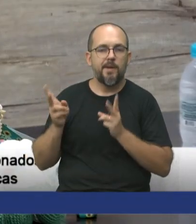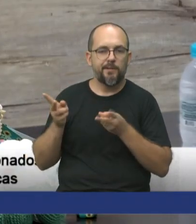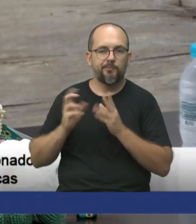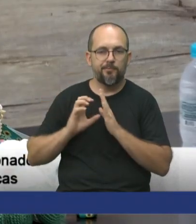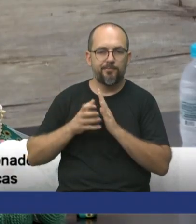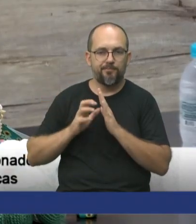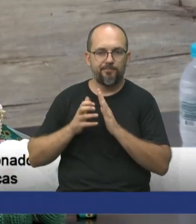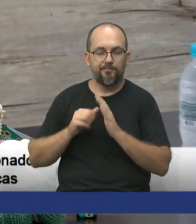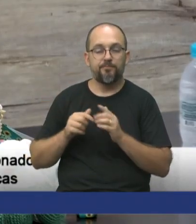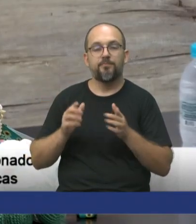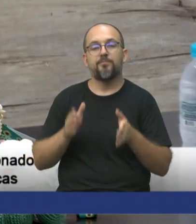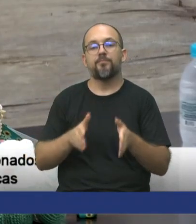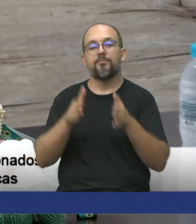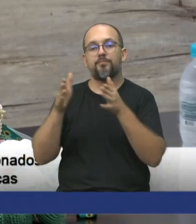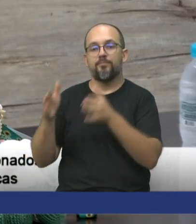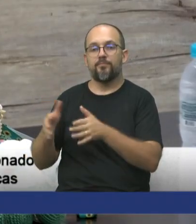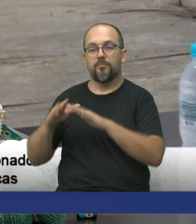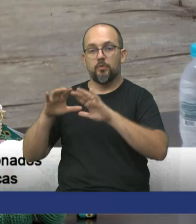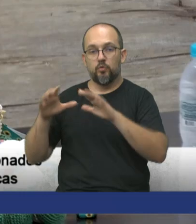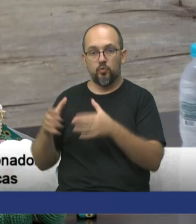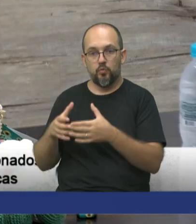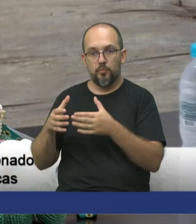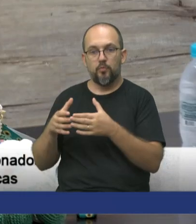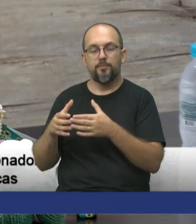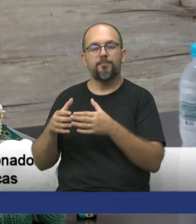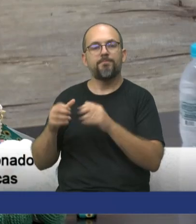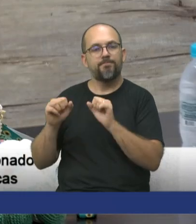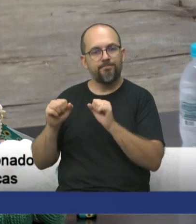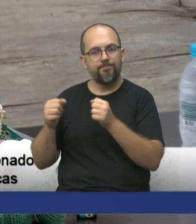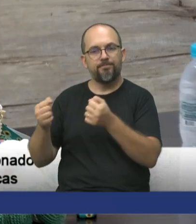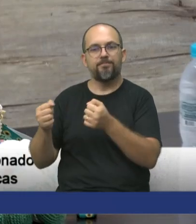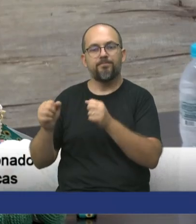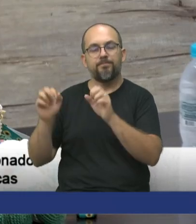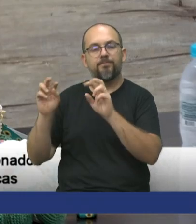a Frente Parlamentar específica, que foi